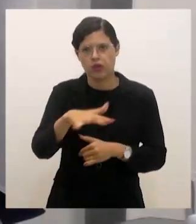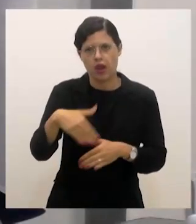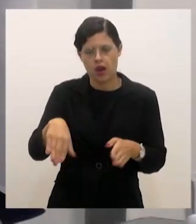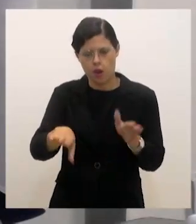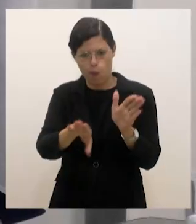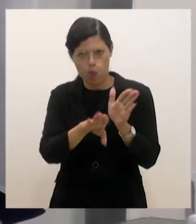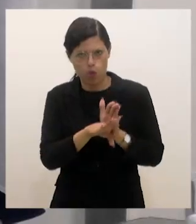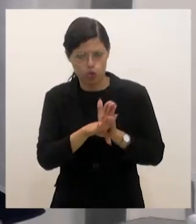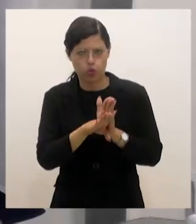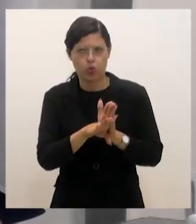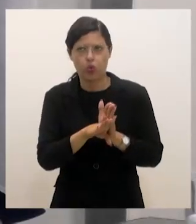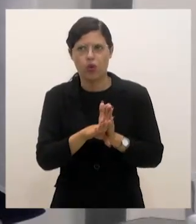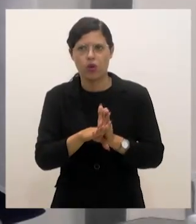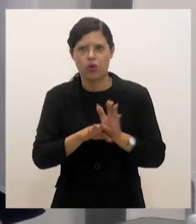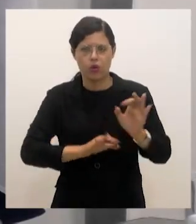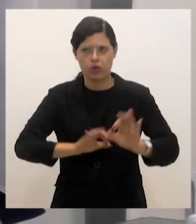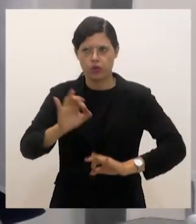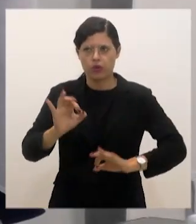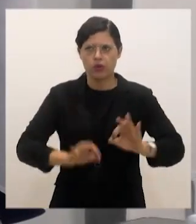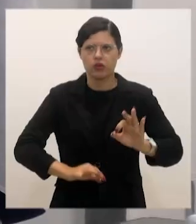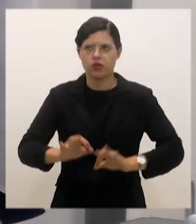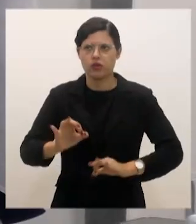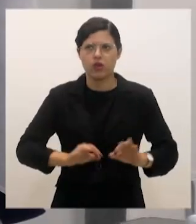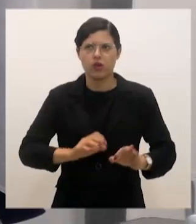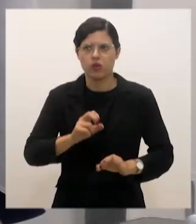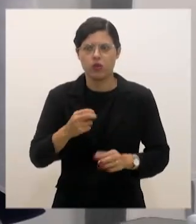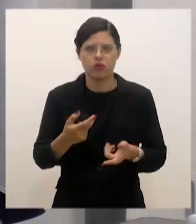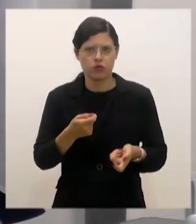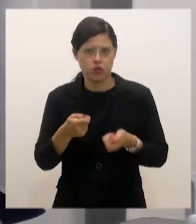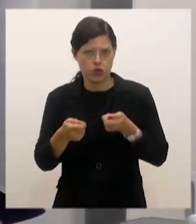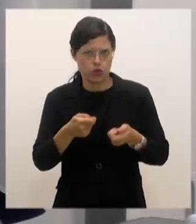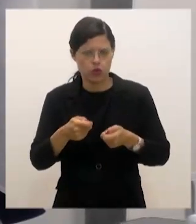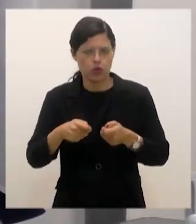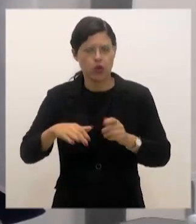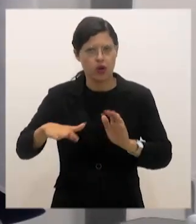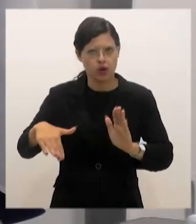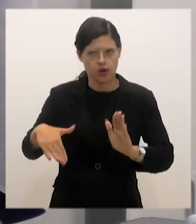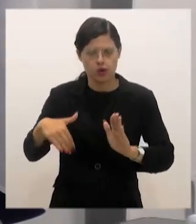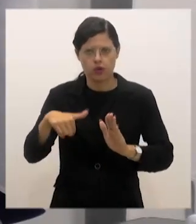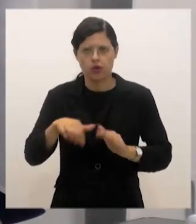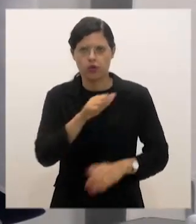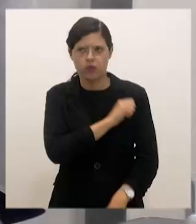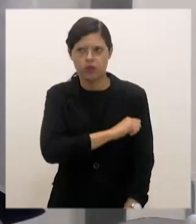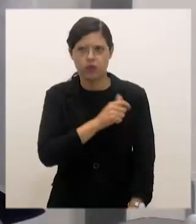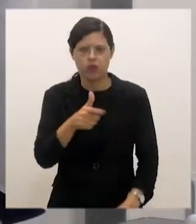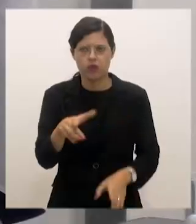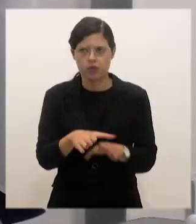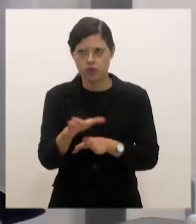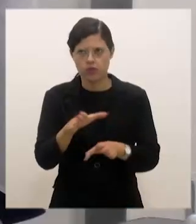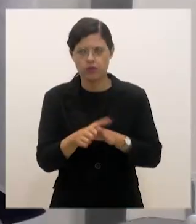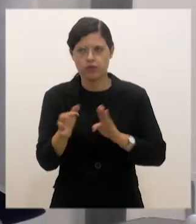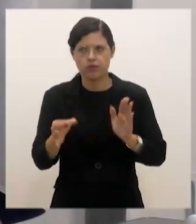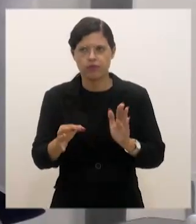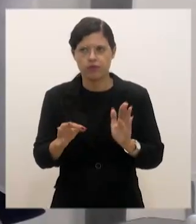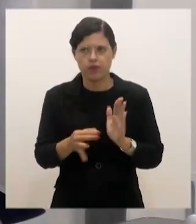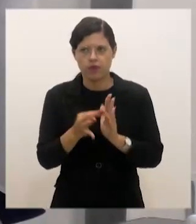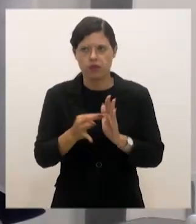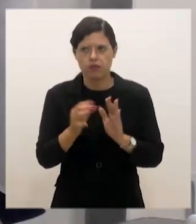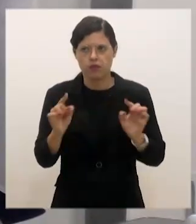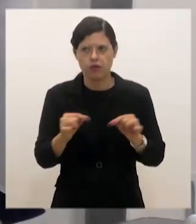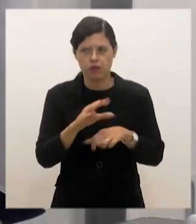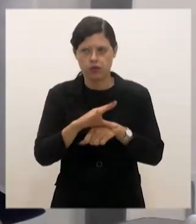portuária de porto organizado ou de controle do litoral do Estado do Rio de Janeiro e da outras providências. O parecer é pela constitucionalidade em